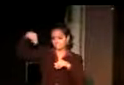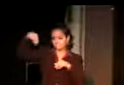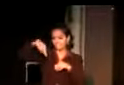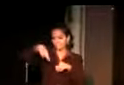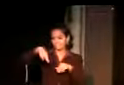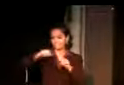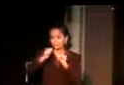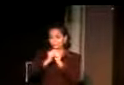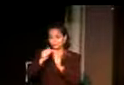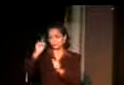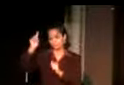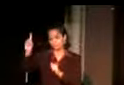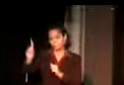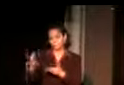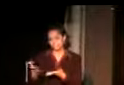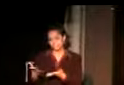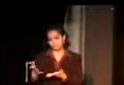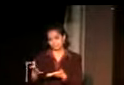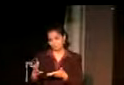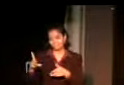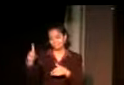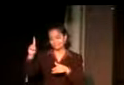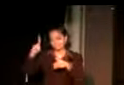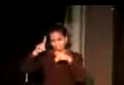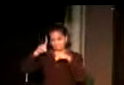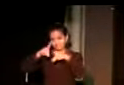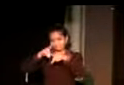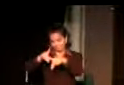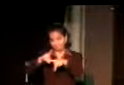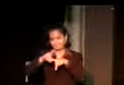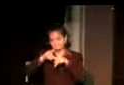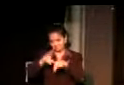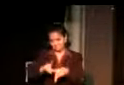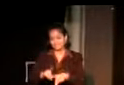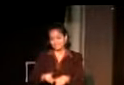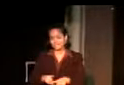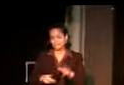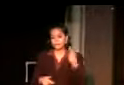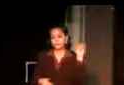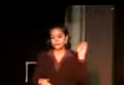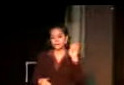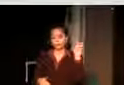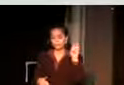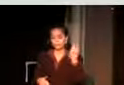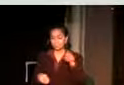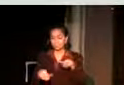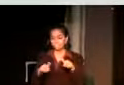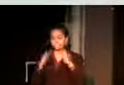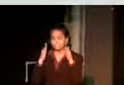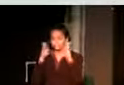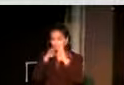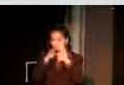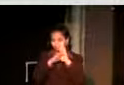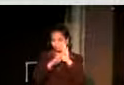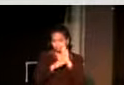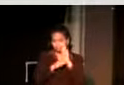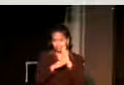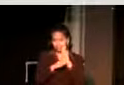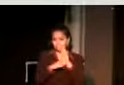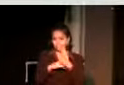verdadeira felicidade Esse é o quinto passo nesse caminho da felicidade a